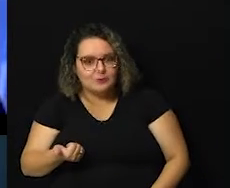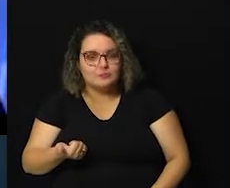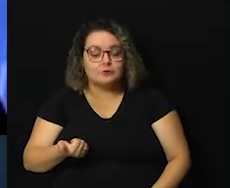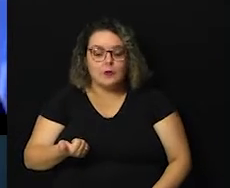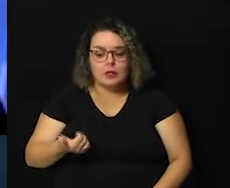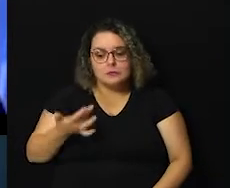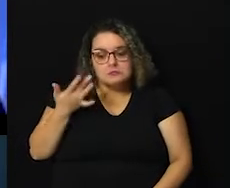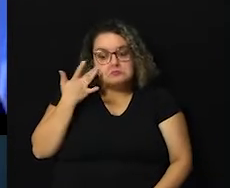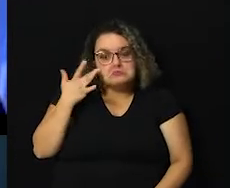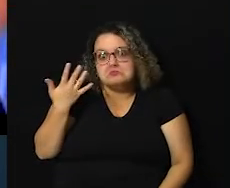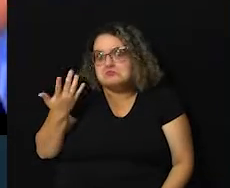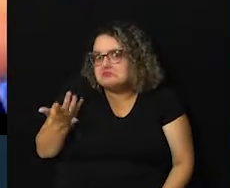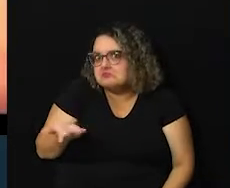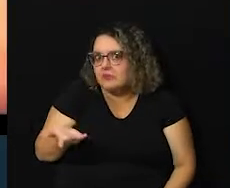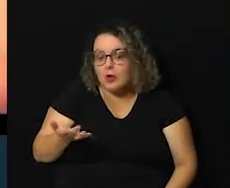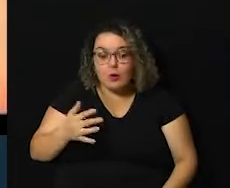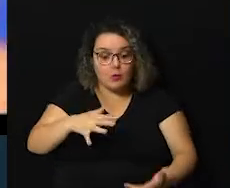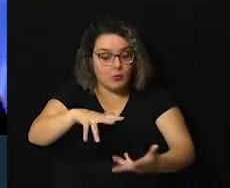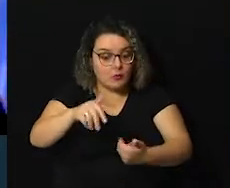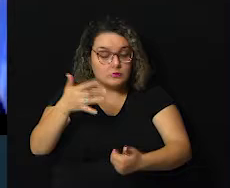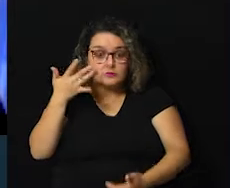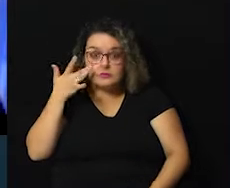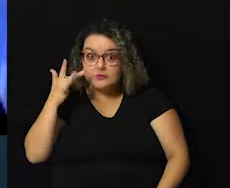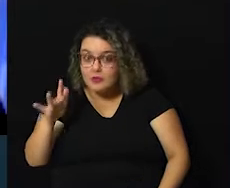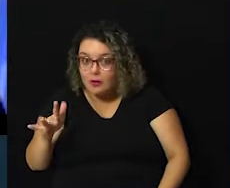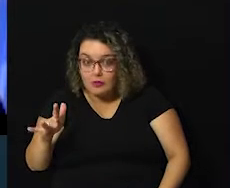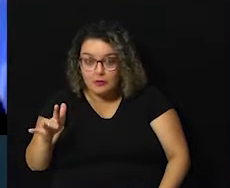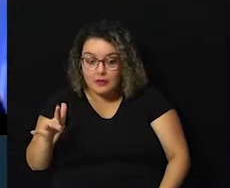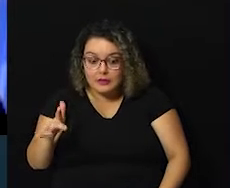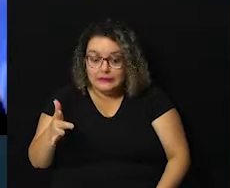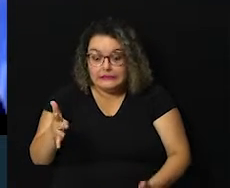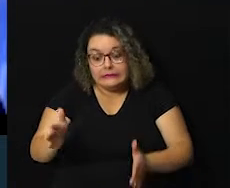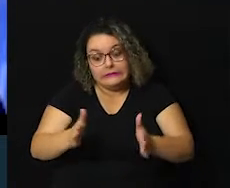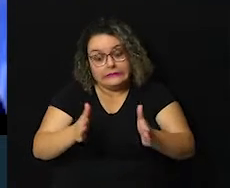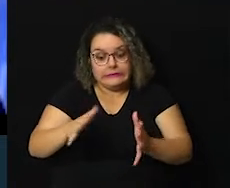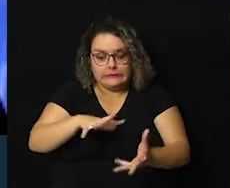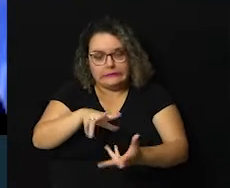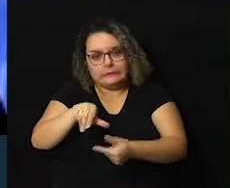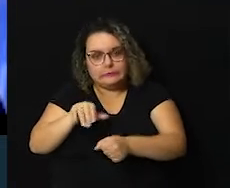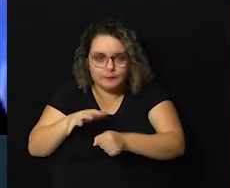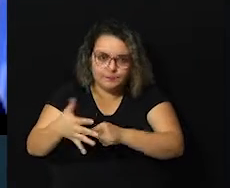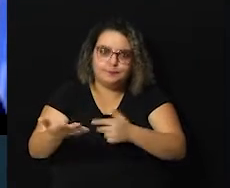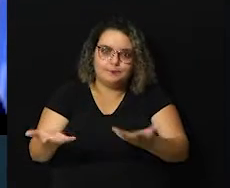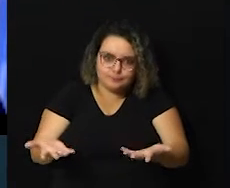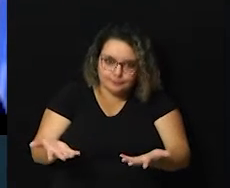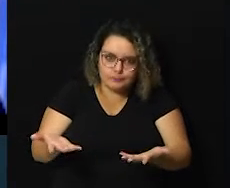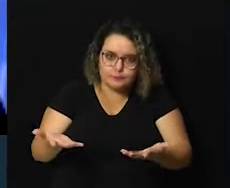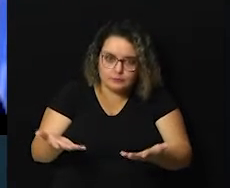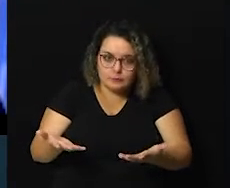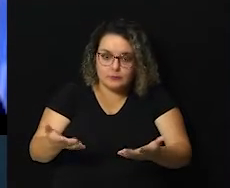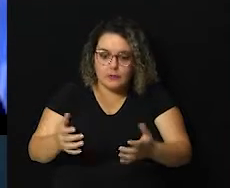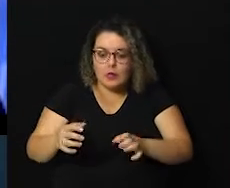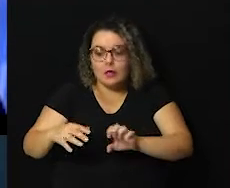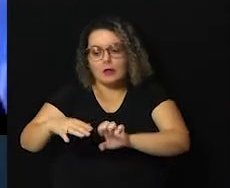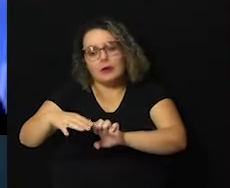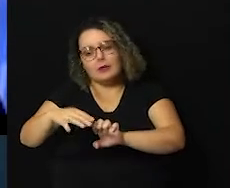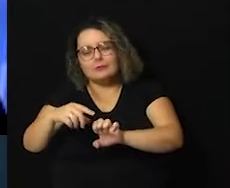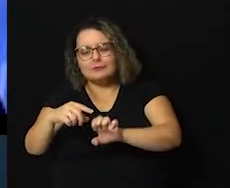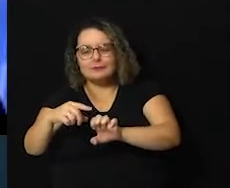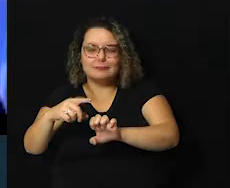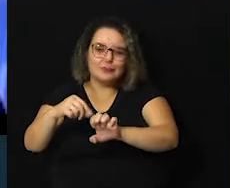mal ele sabe olhar mundo não sabia que teríamos uma pandemia e com o negócio ainda